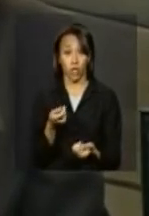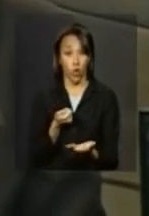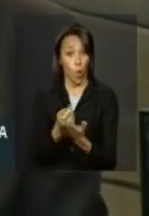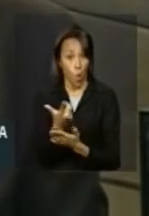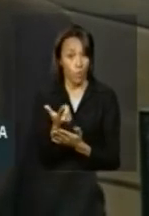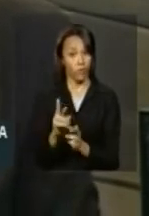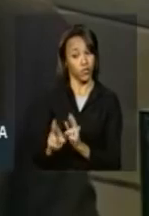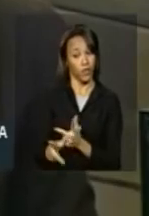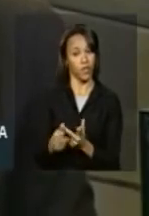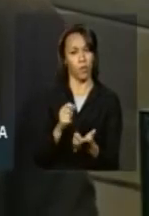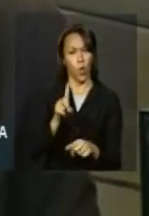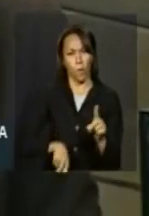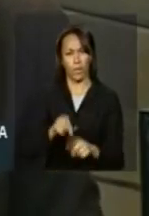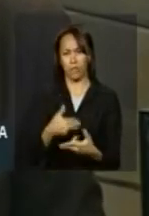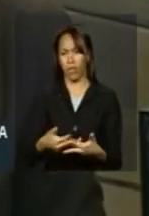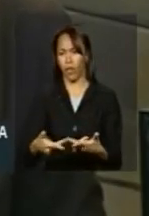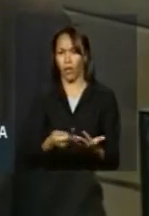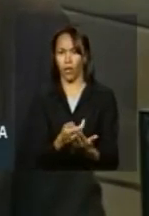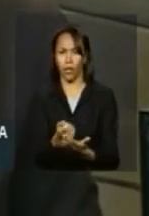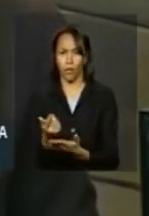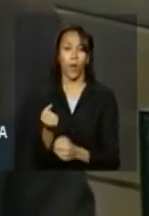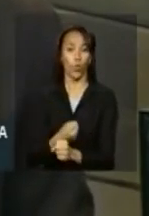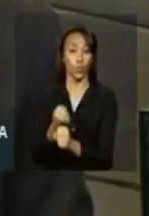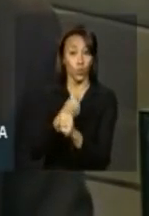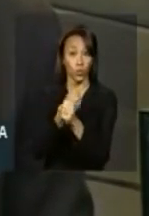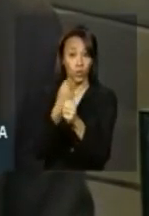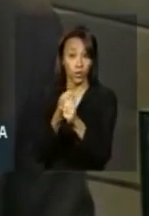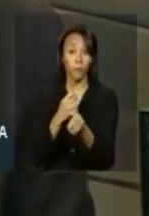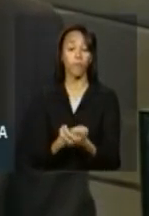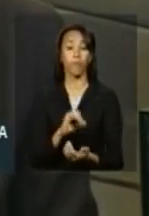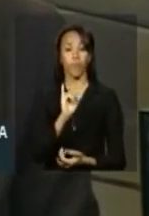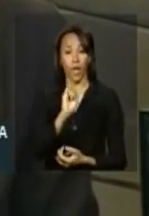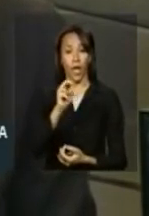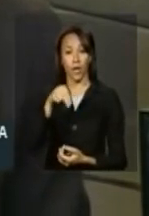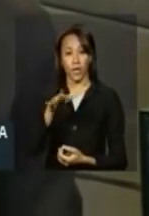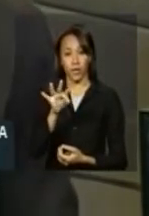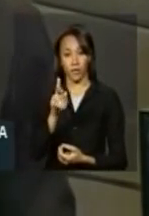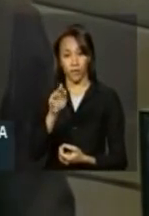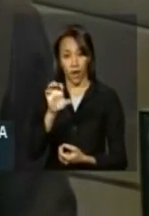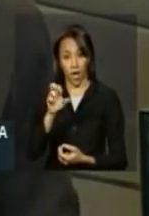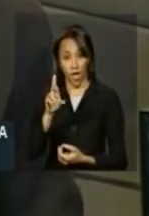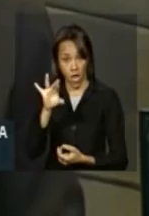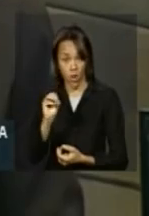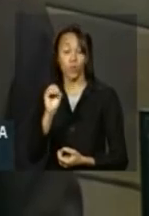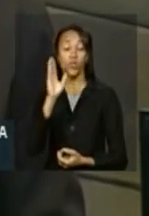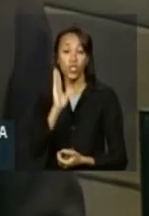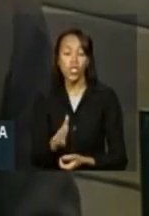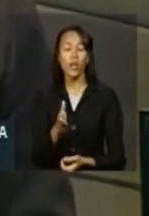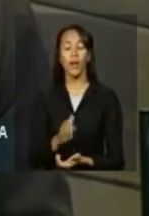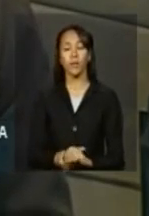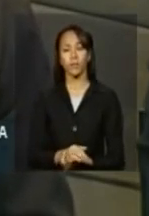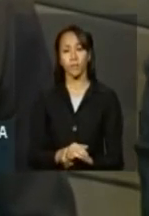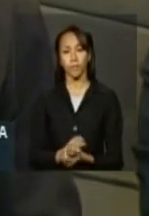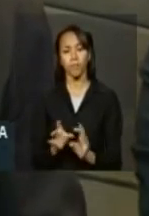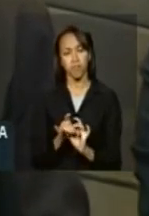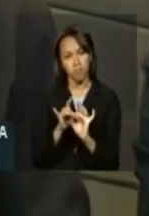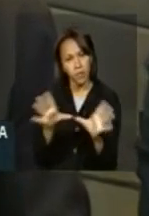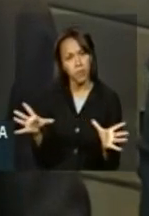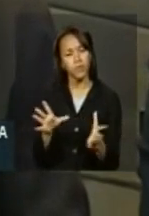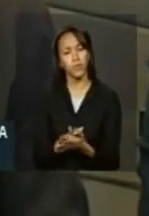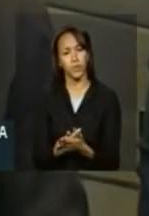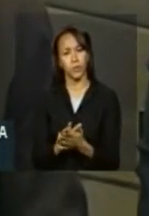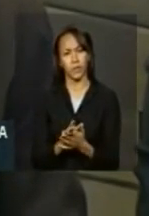compras. Os prazos que a Infraero já aplicou o RDC para várias